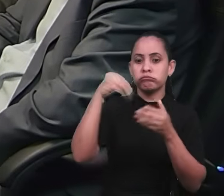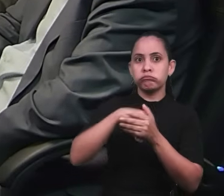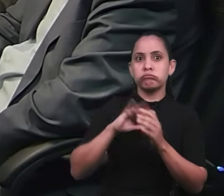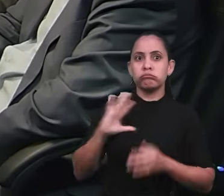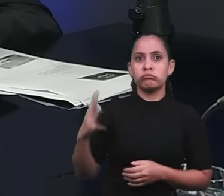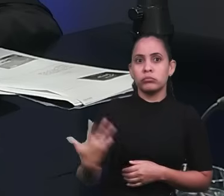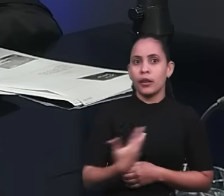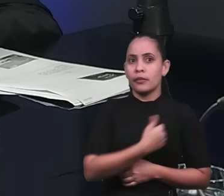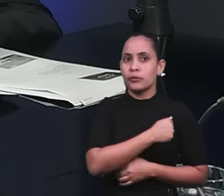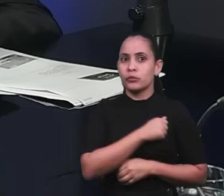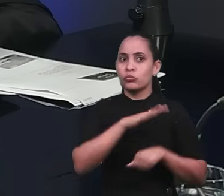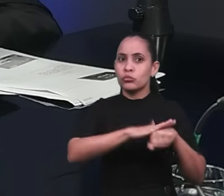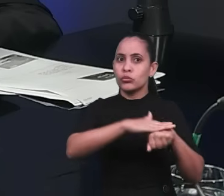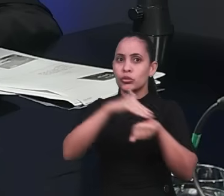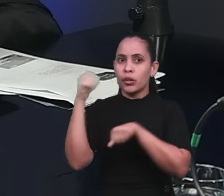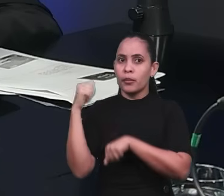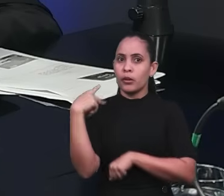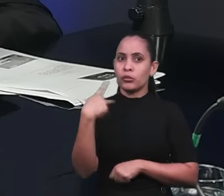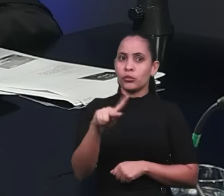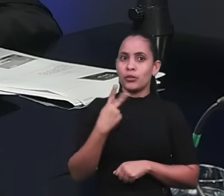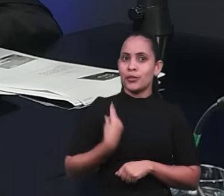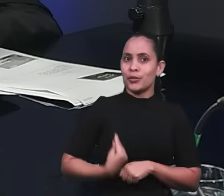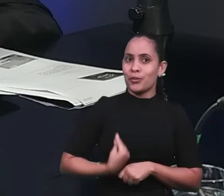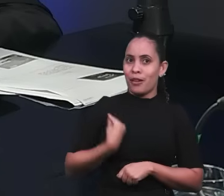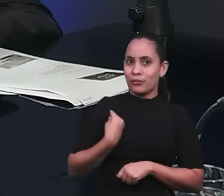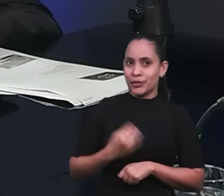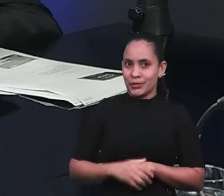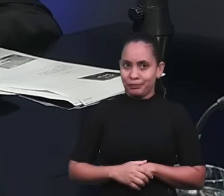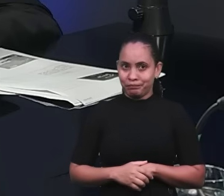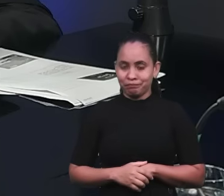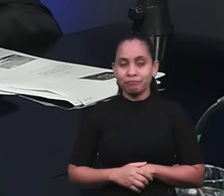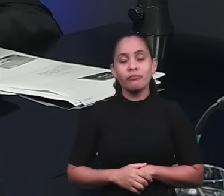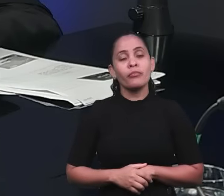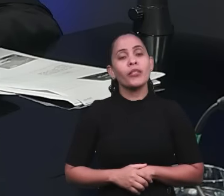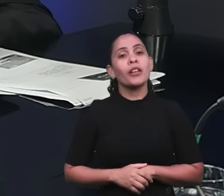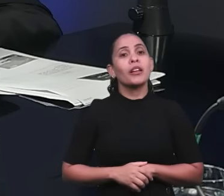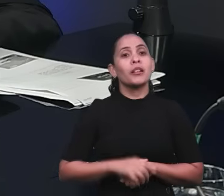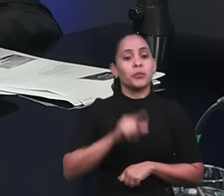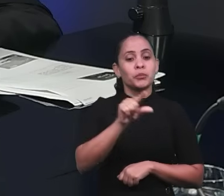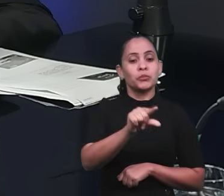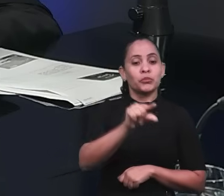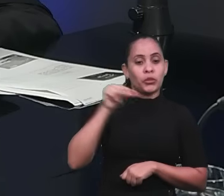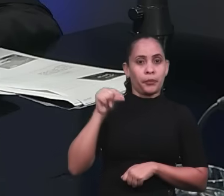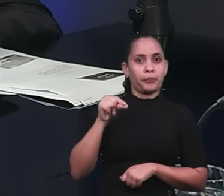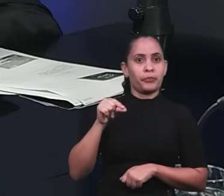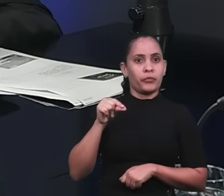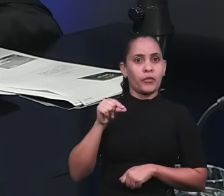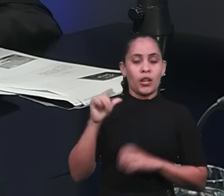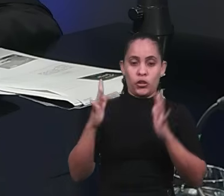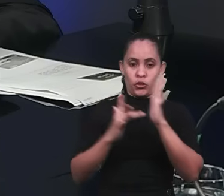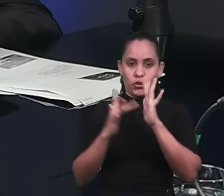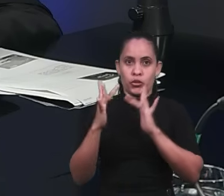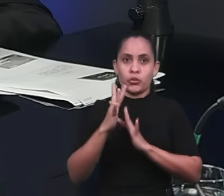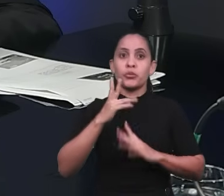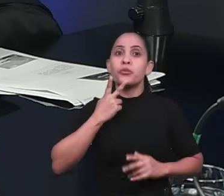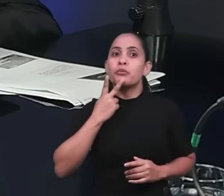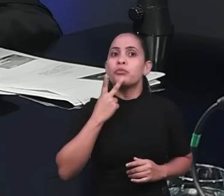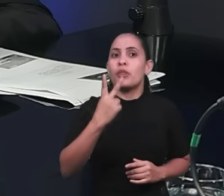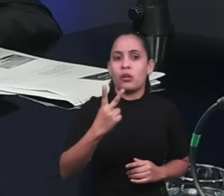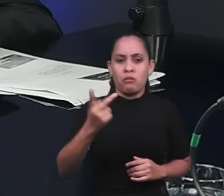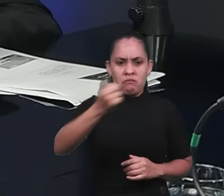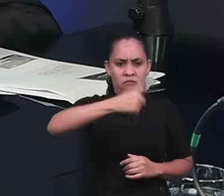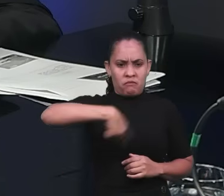está incluído o chamado. Então, eleição. Jesus, ele falou assim: não